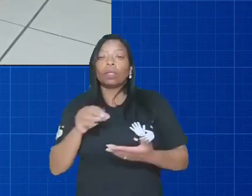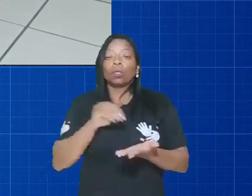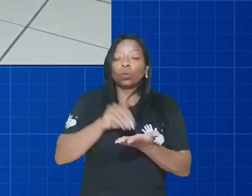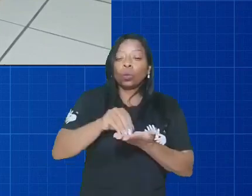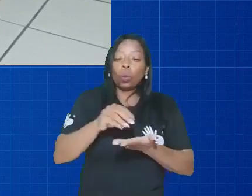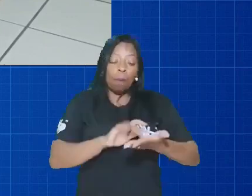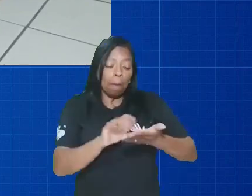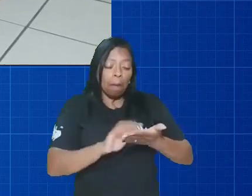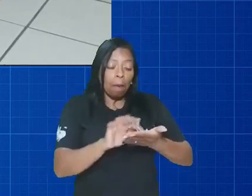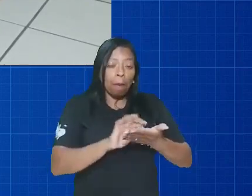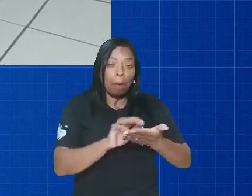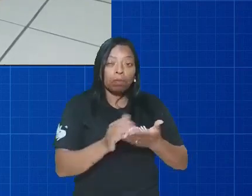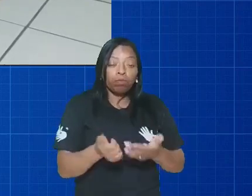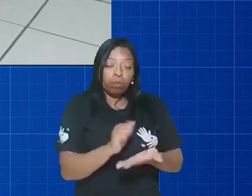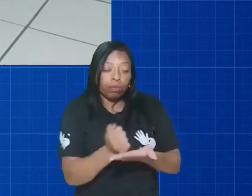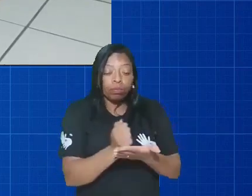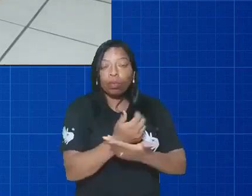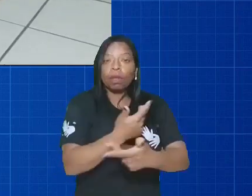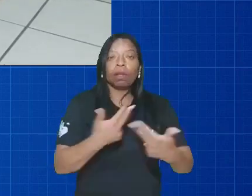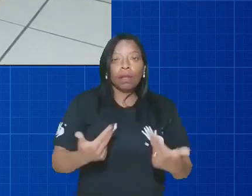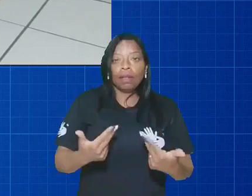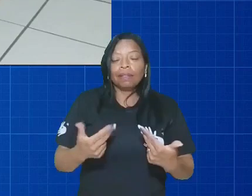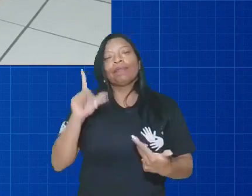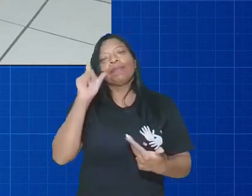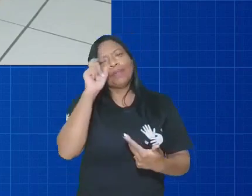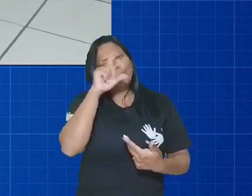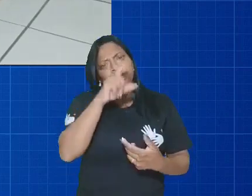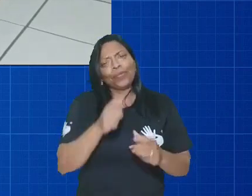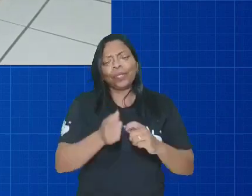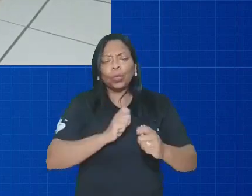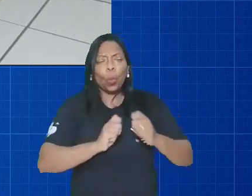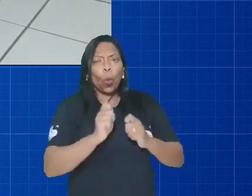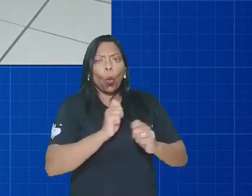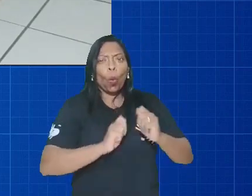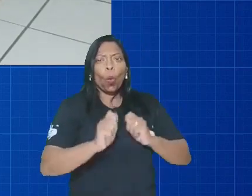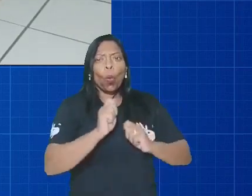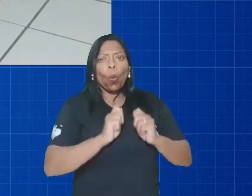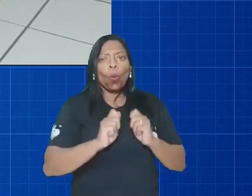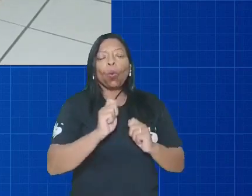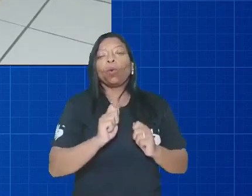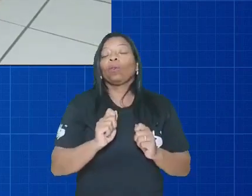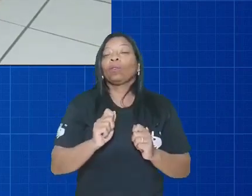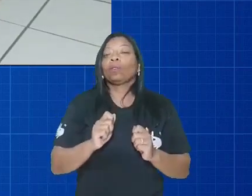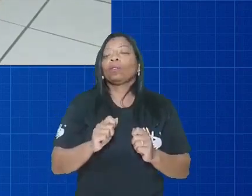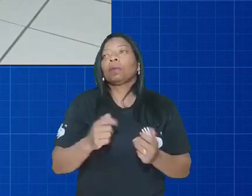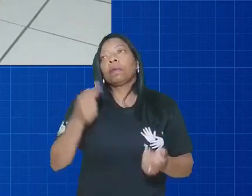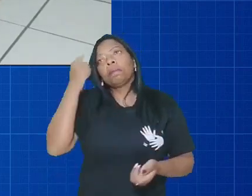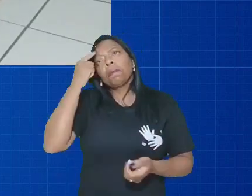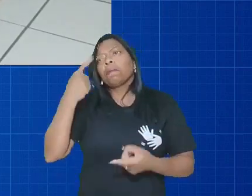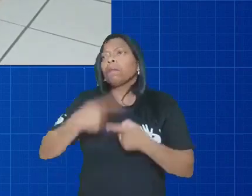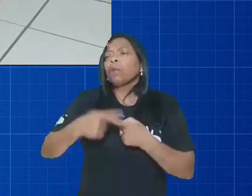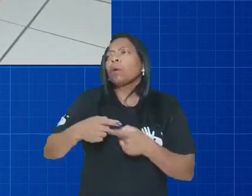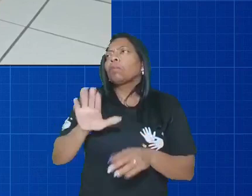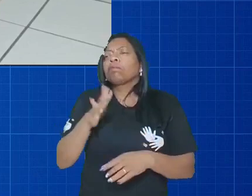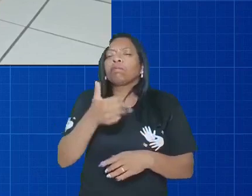e tá difícil da gente conseguir controlar isso. E a gente pensa assim, mas por que antes? Por que há